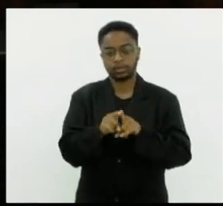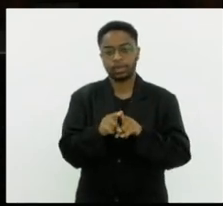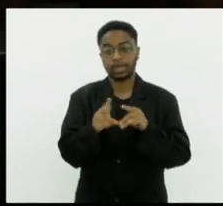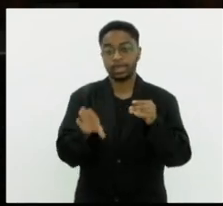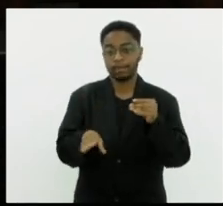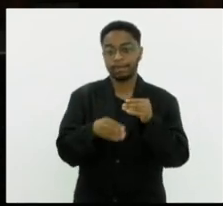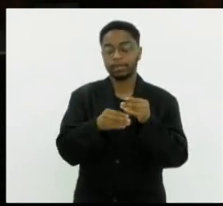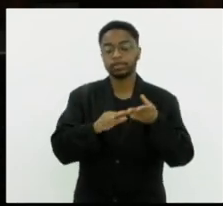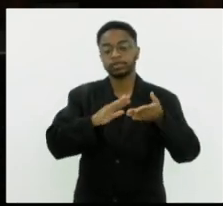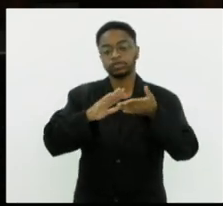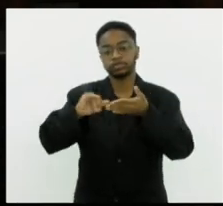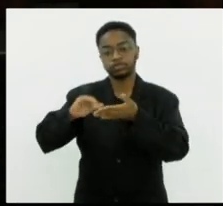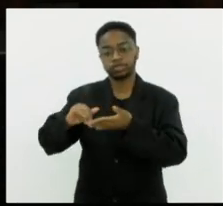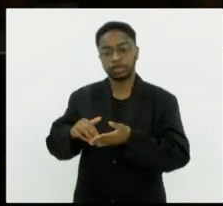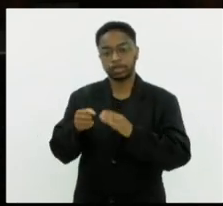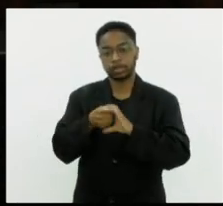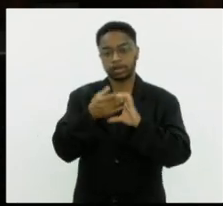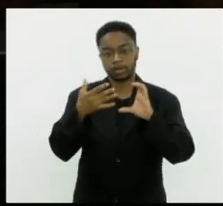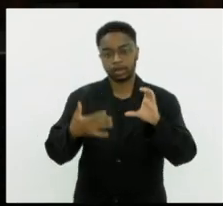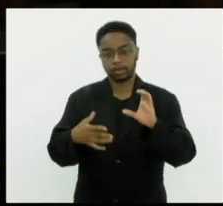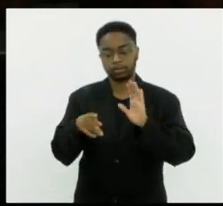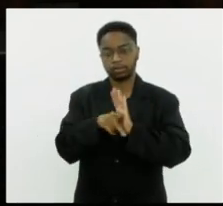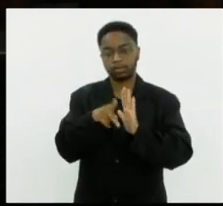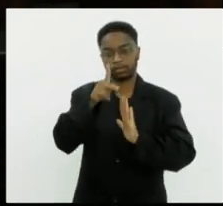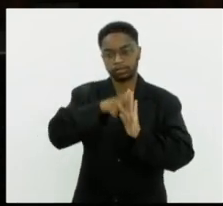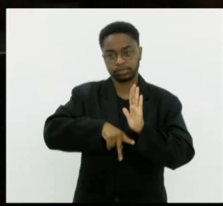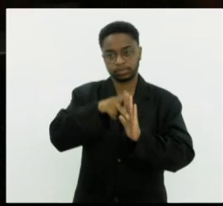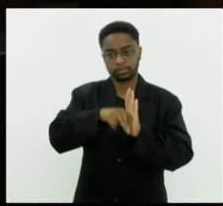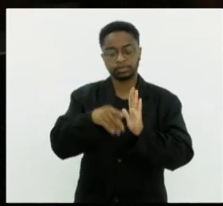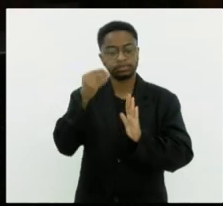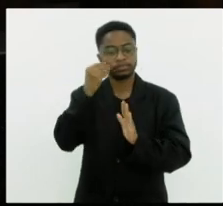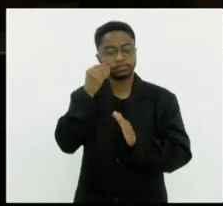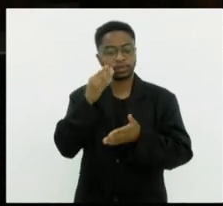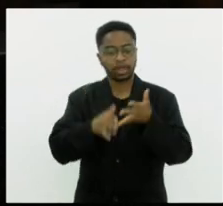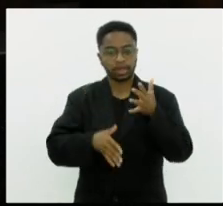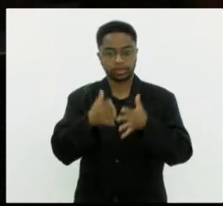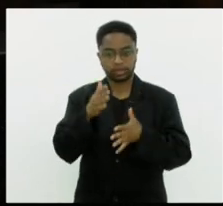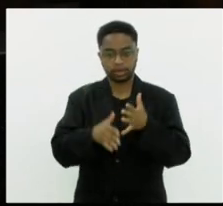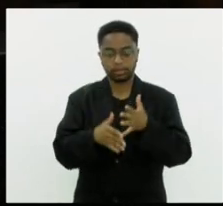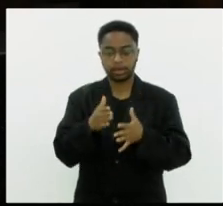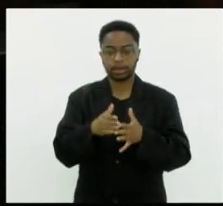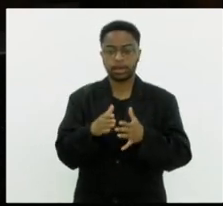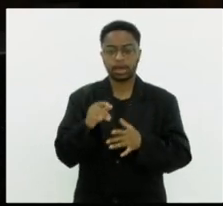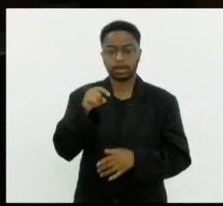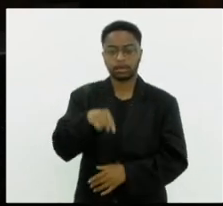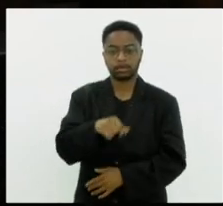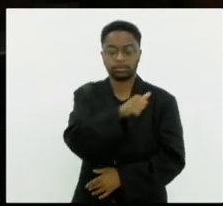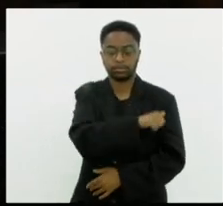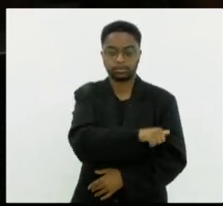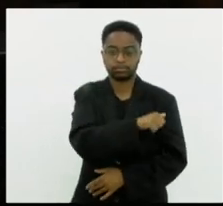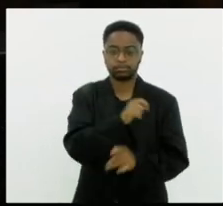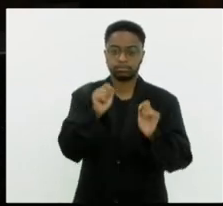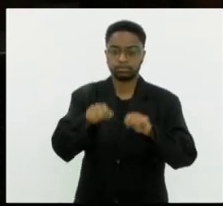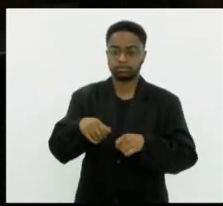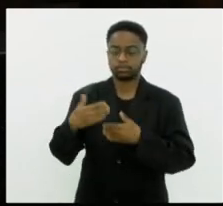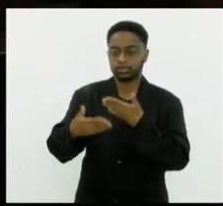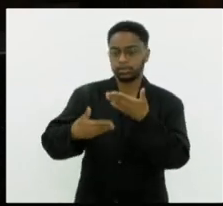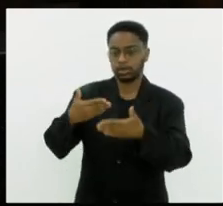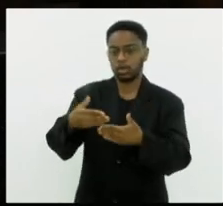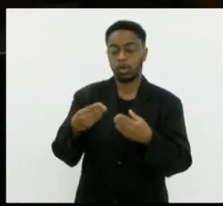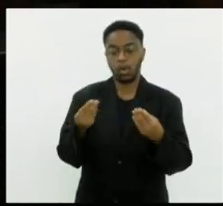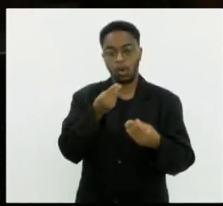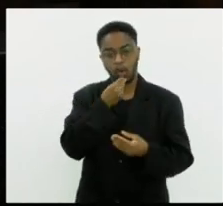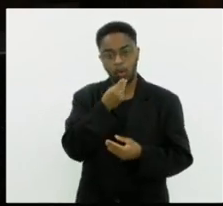que tiravam completamente a característica do projeto, querendo atrapalhar o estado do Rio de Janeiro a se desenvolver. É